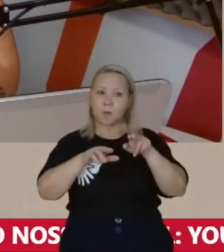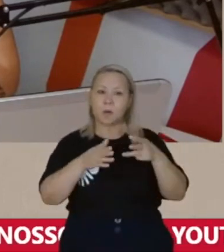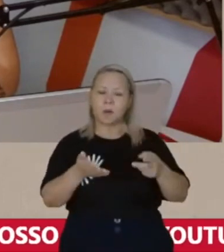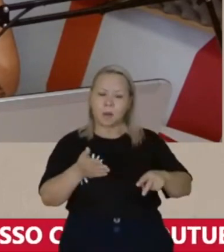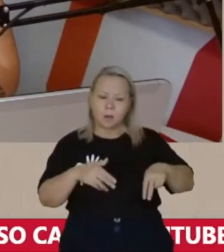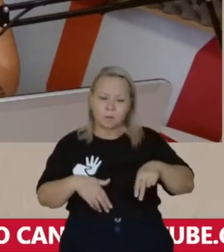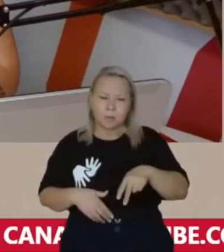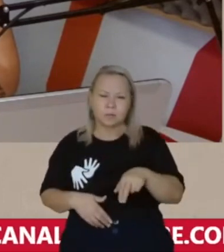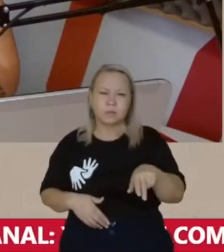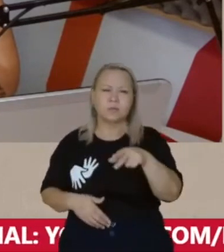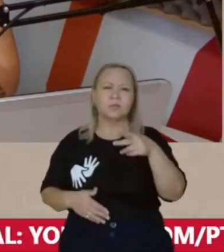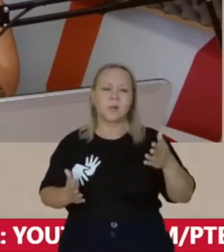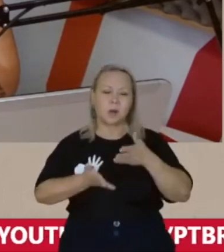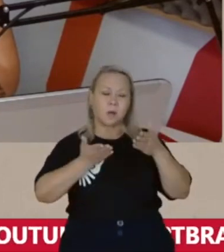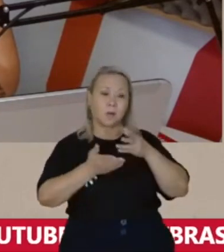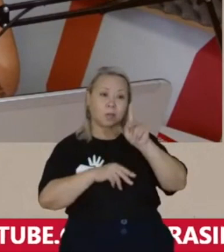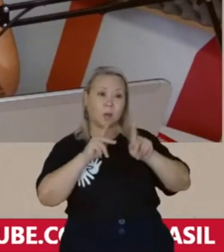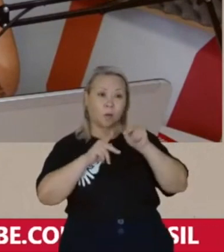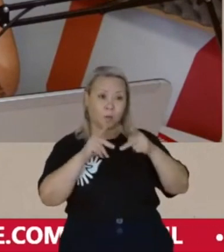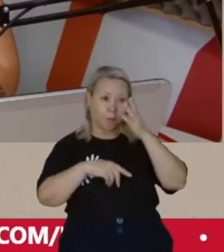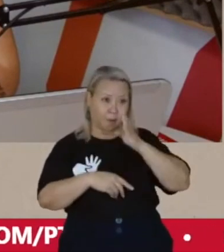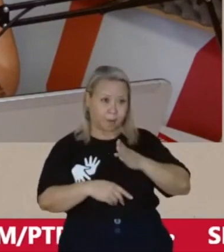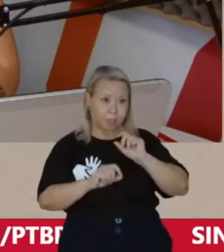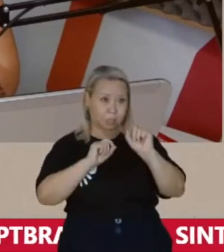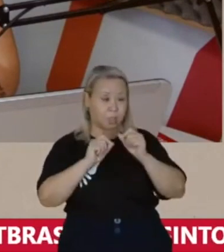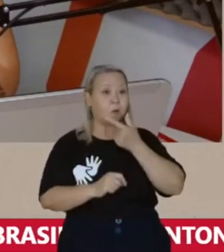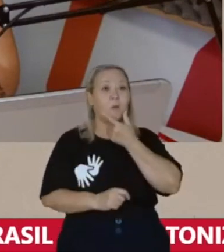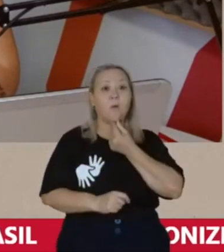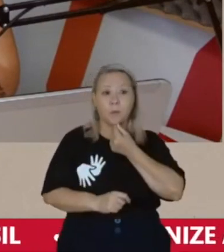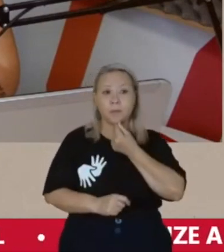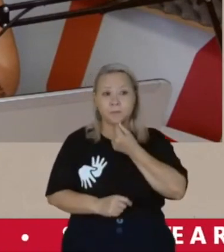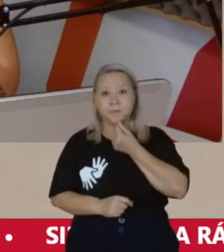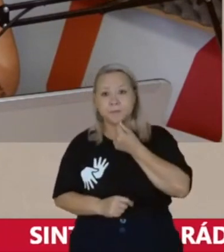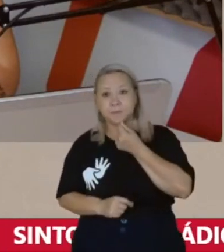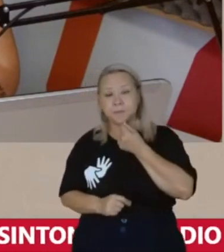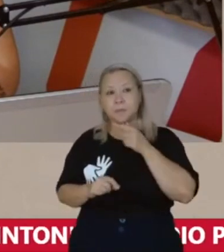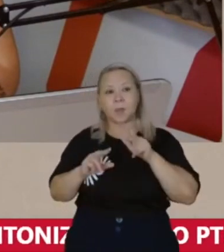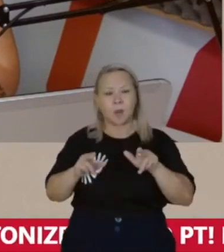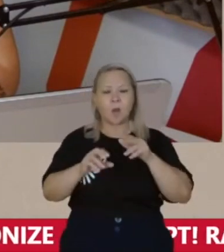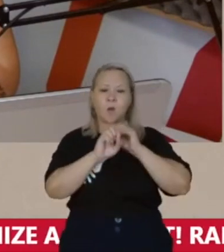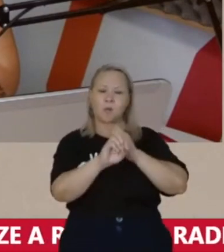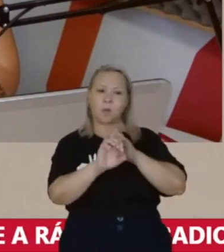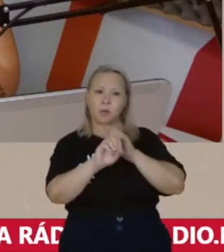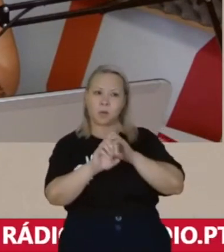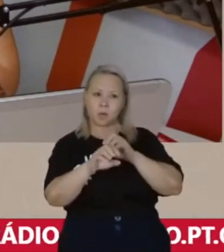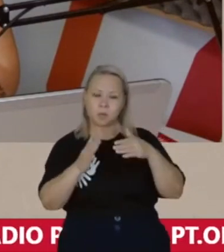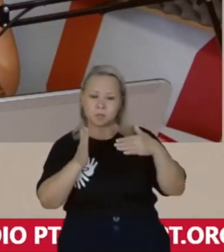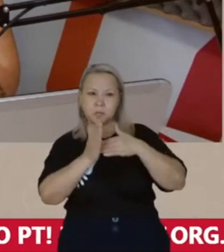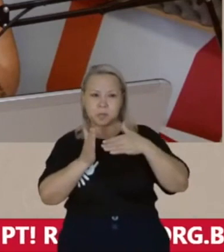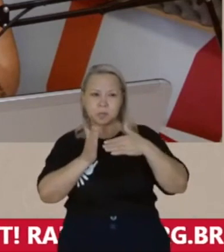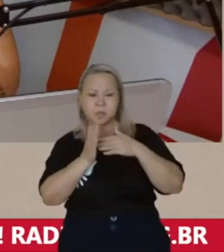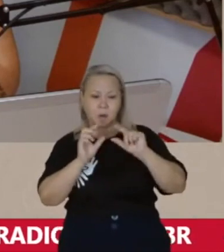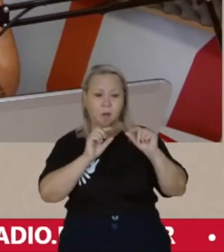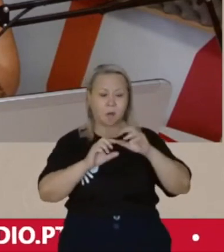longo caminho para convencer o povo brasileiro de que um homem com uma educação limitada a um